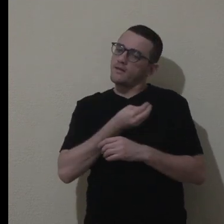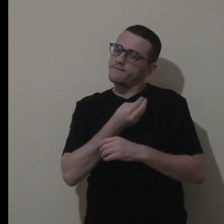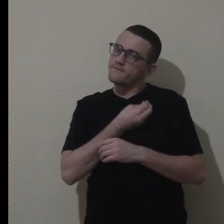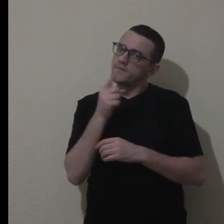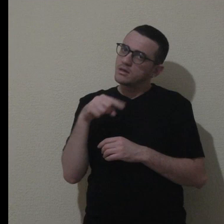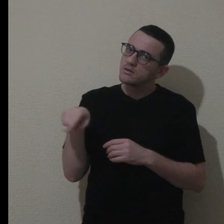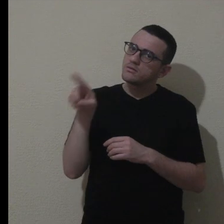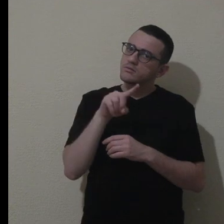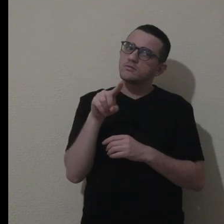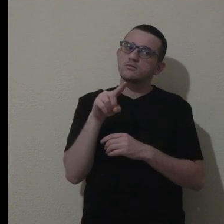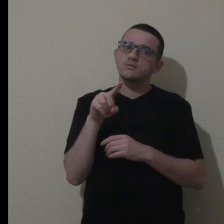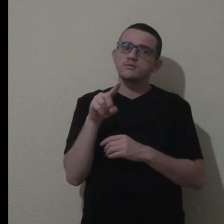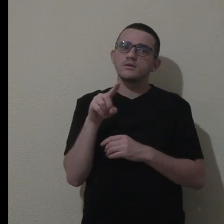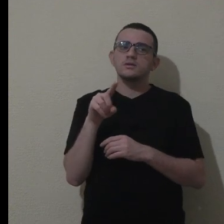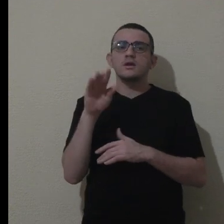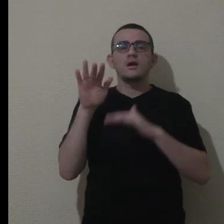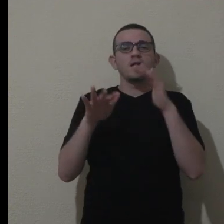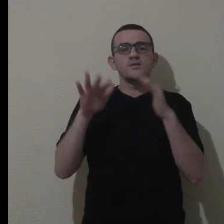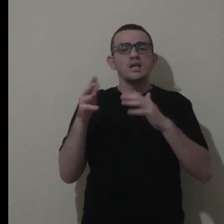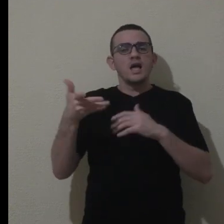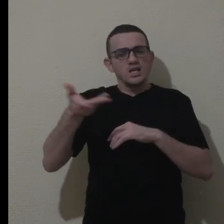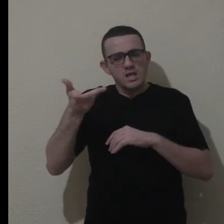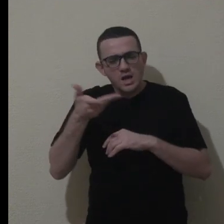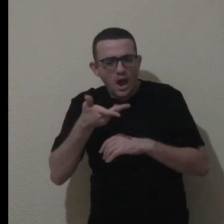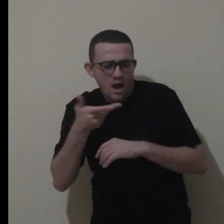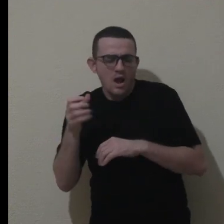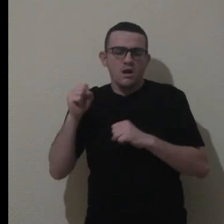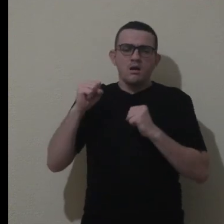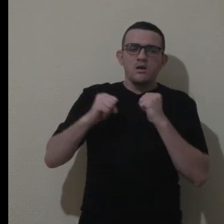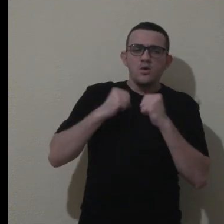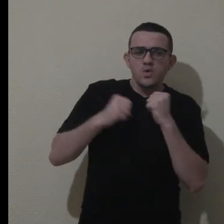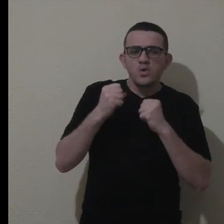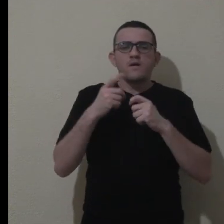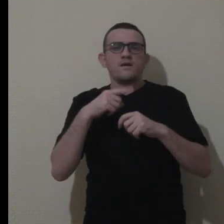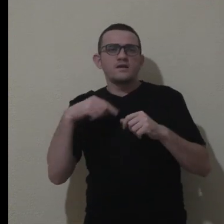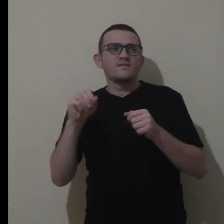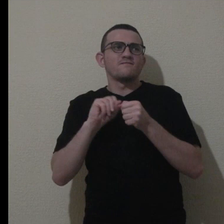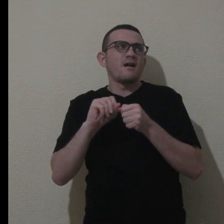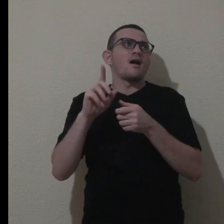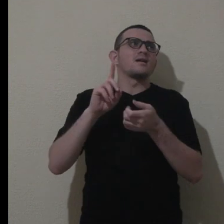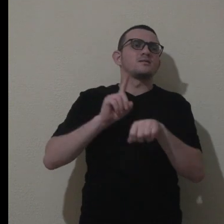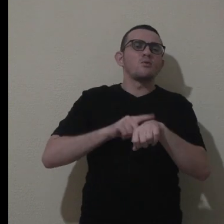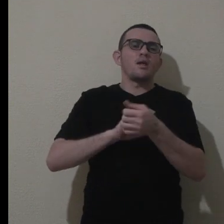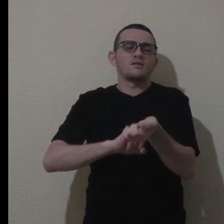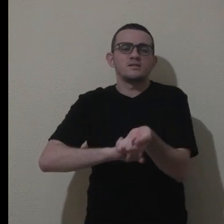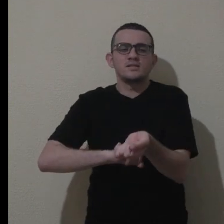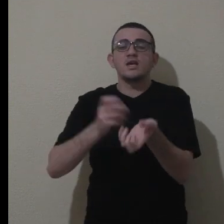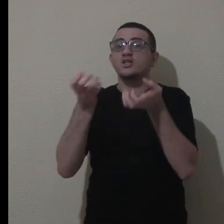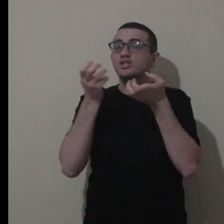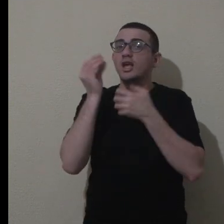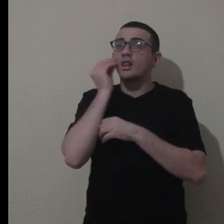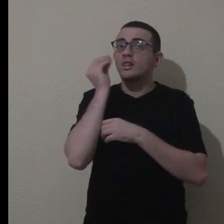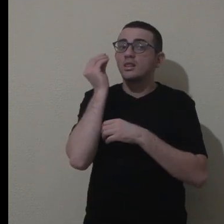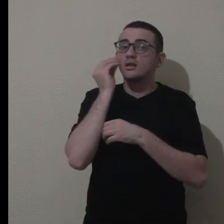na vida de vocês, né? Muitas vezes a gente corre, colocamos em situações estressantes e a